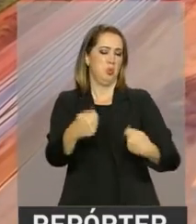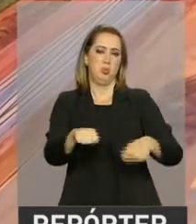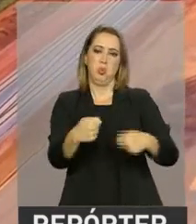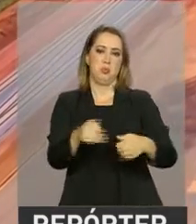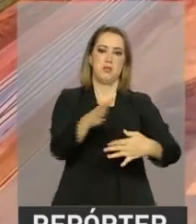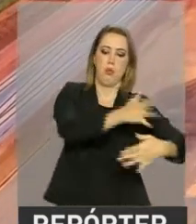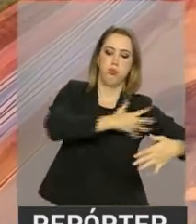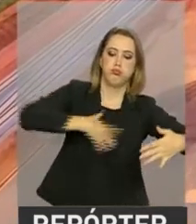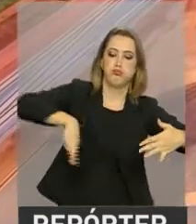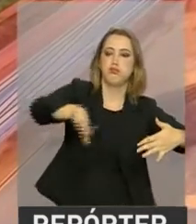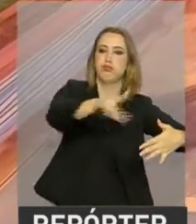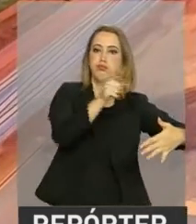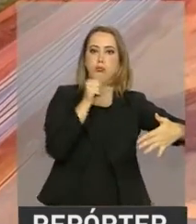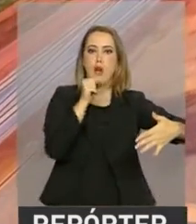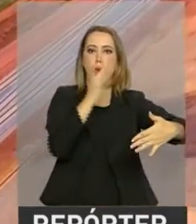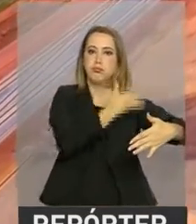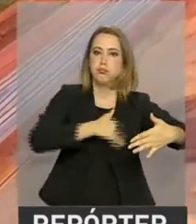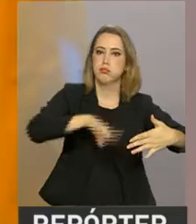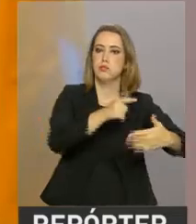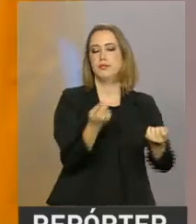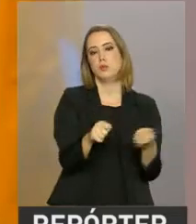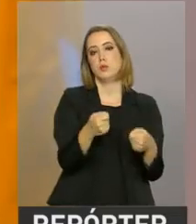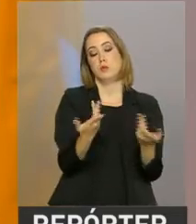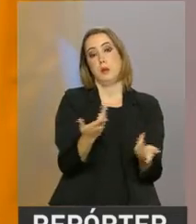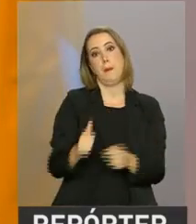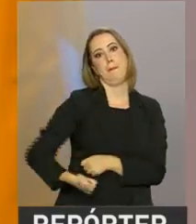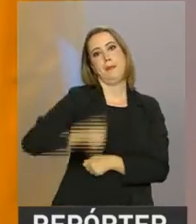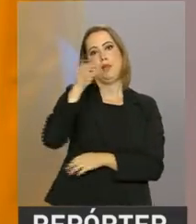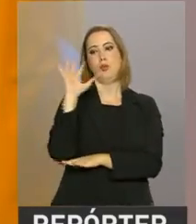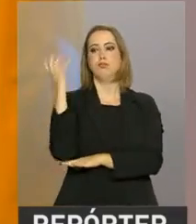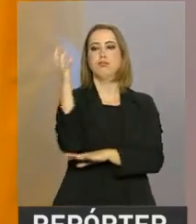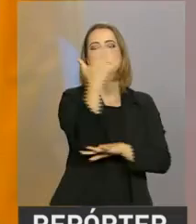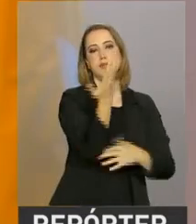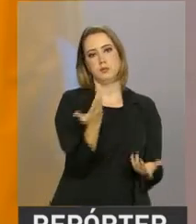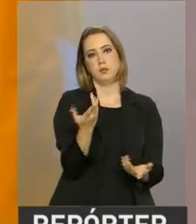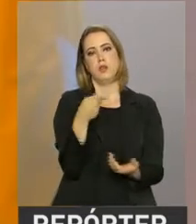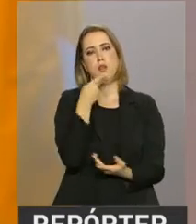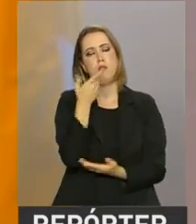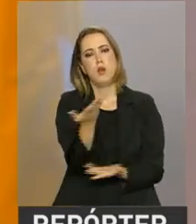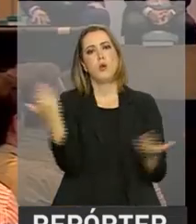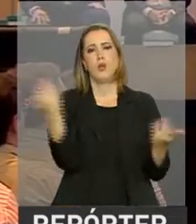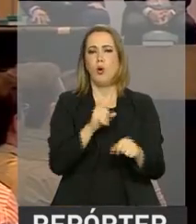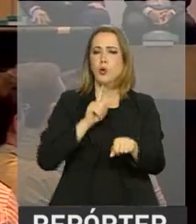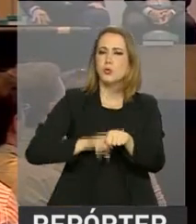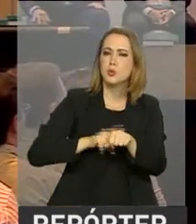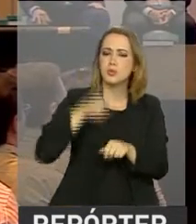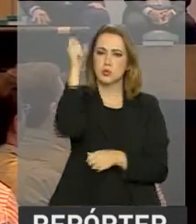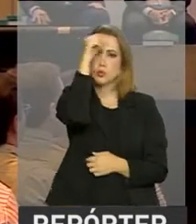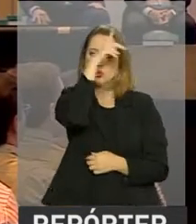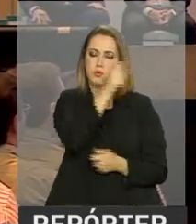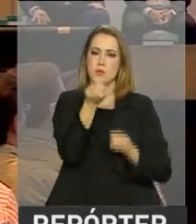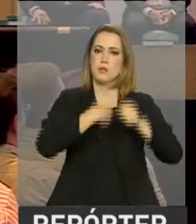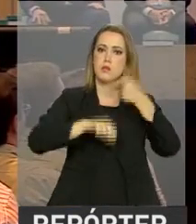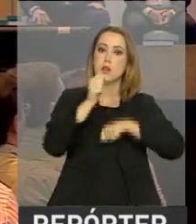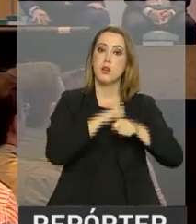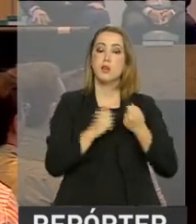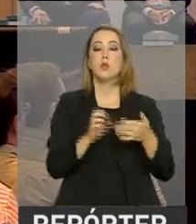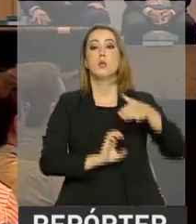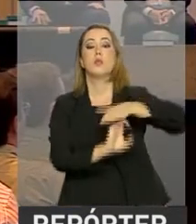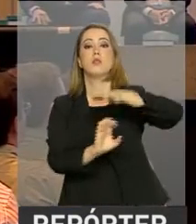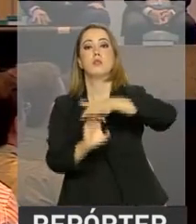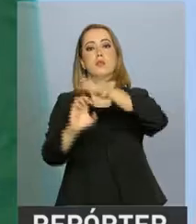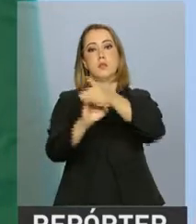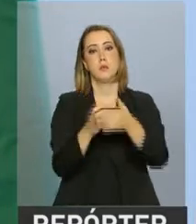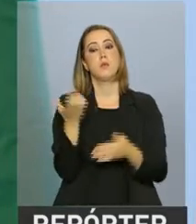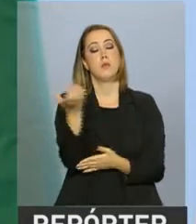rejeitos, o que diminui os impactos no meio ambiente. O presidente da Vale destacou que, apesar do momento difícil da economia, a empresa escolheu apostar